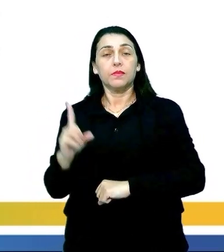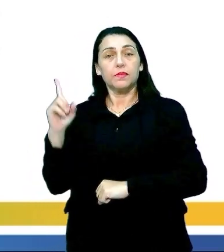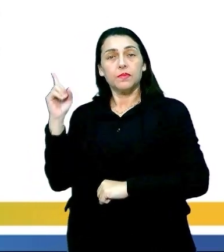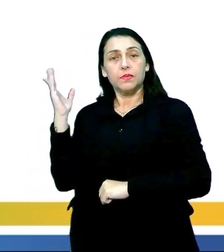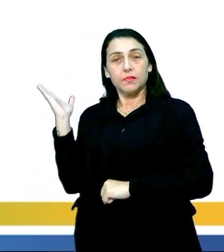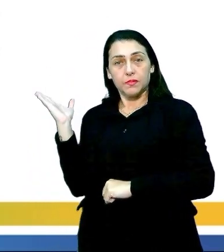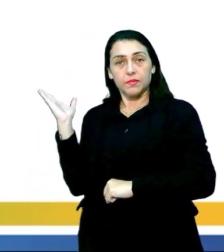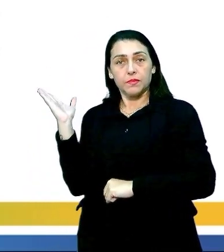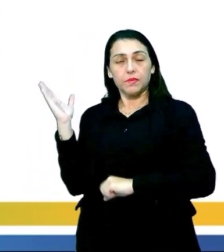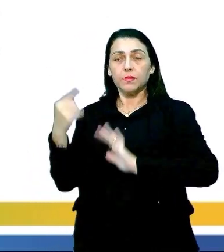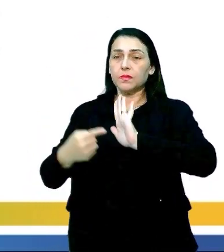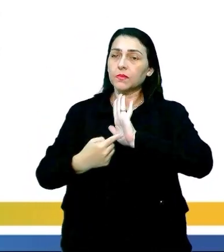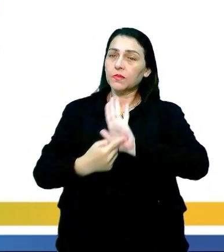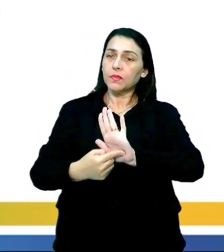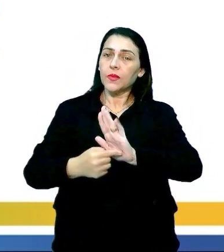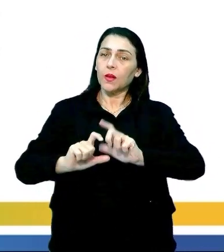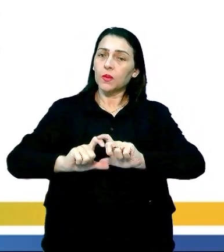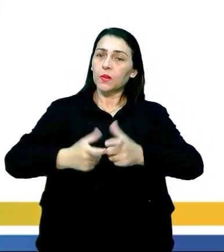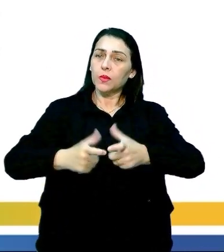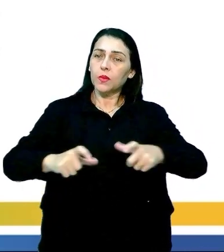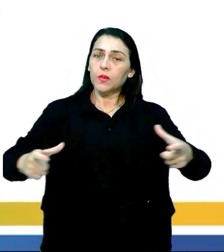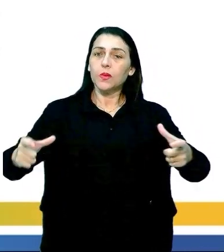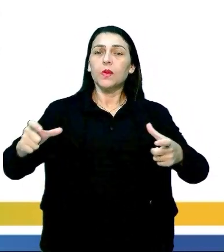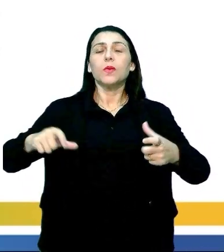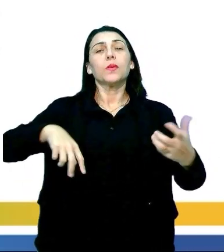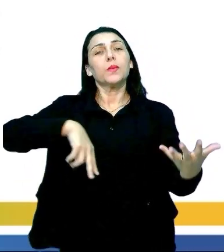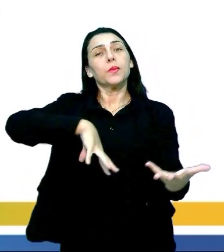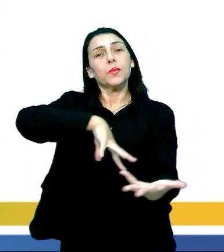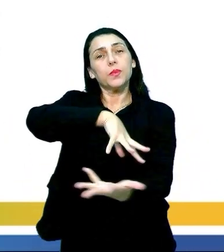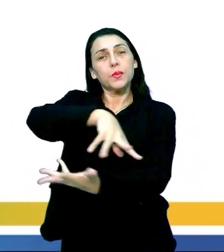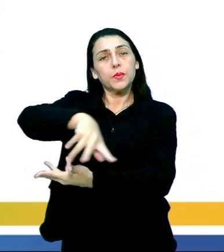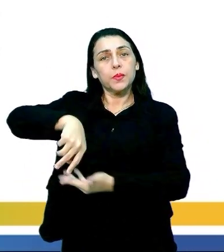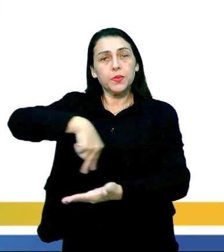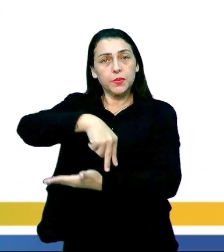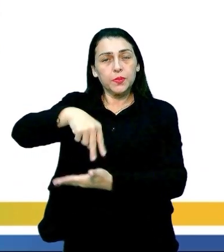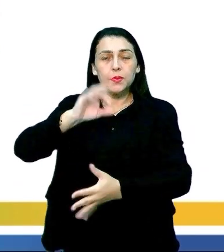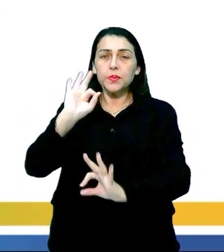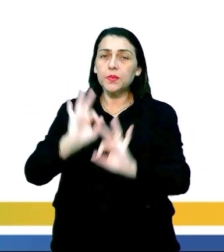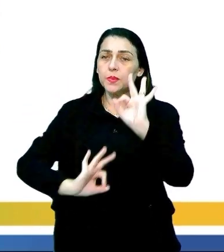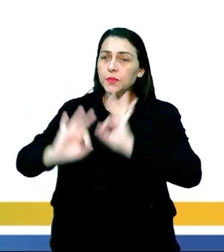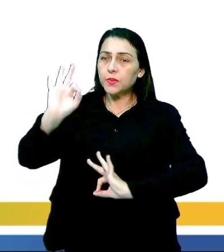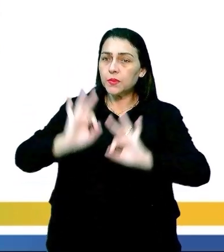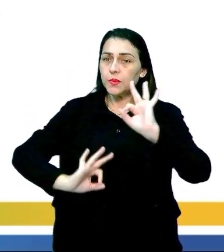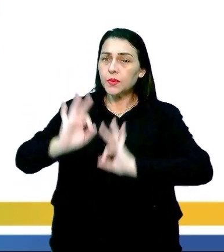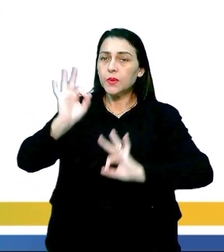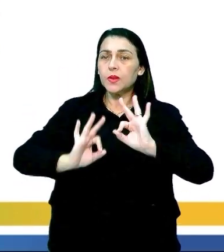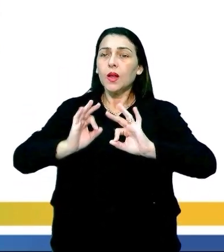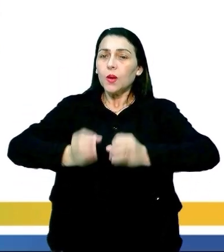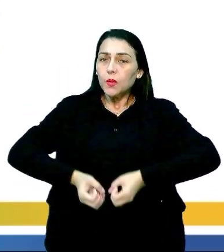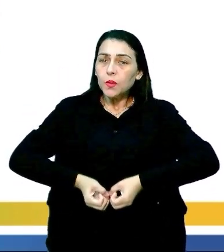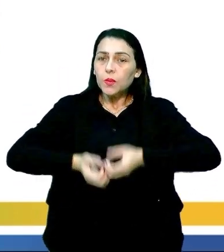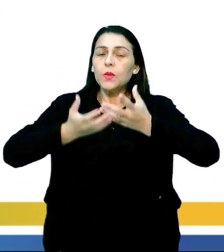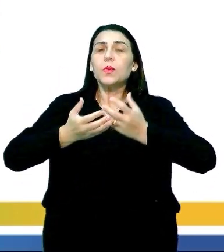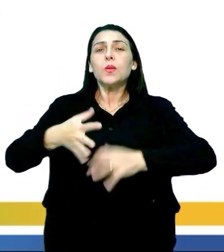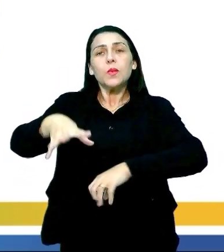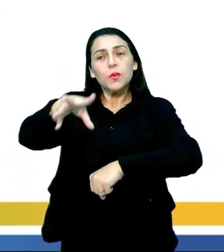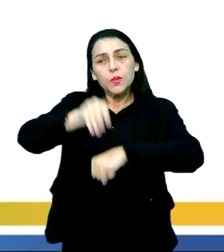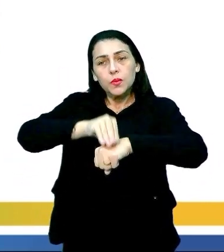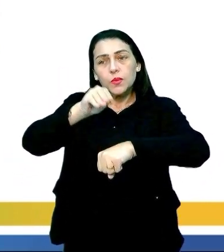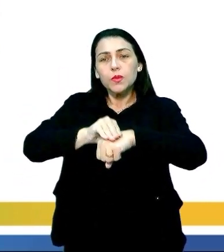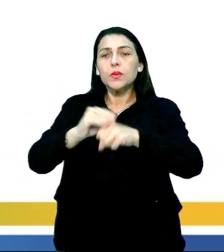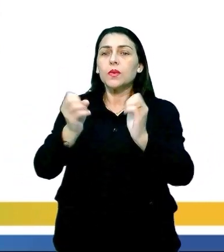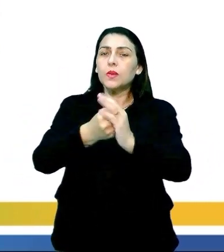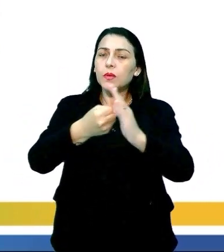Isso revela o quão vasto e abrangente é o universo da dança. Sua construção ocorre por meio da manifestação do